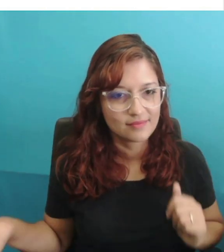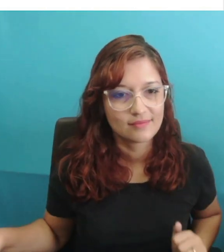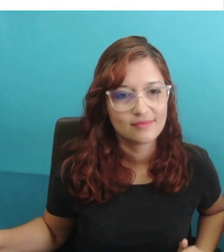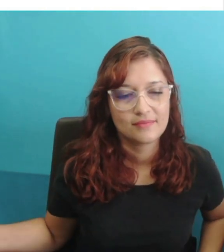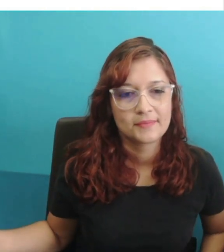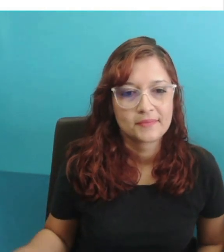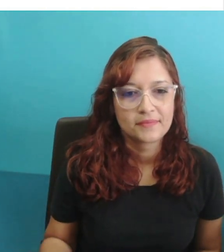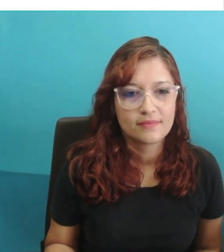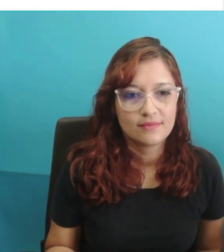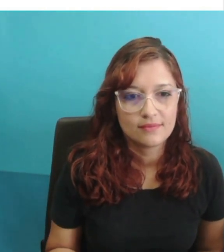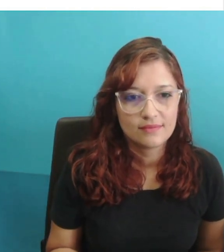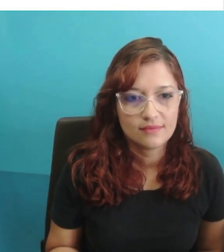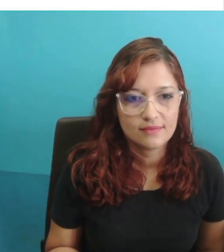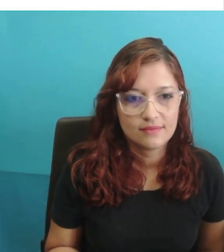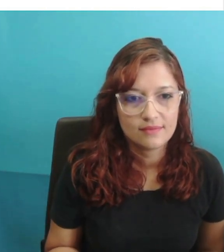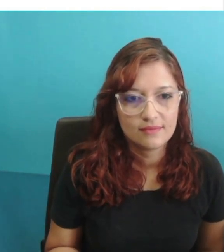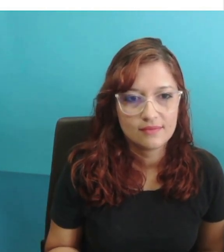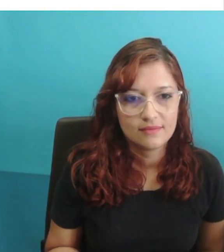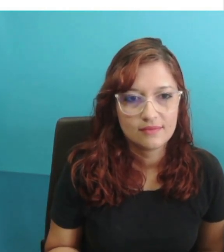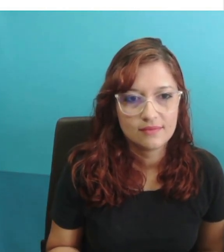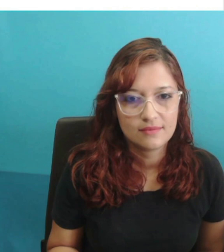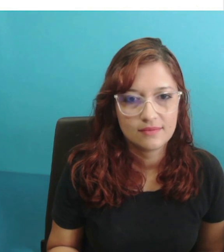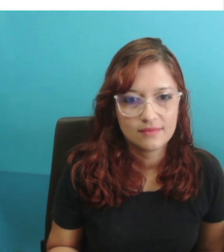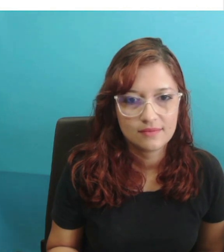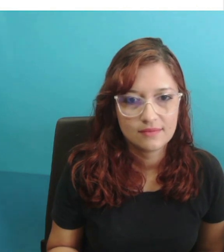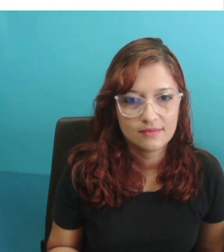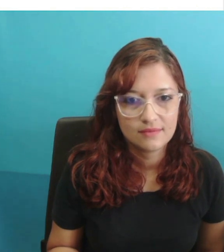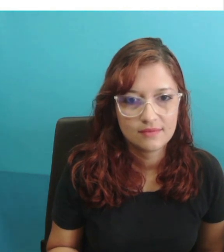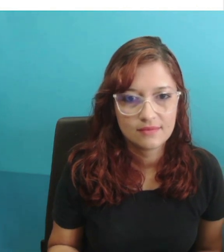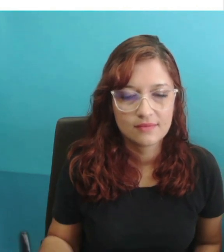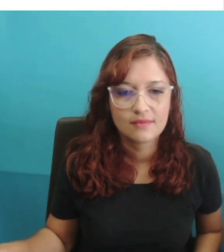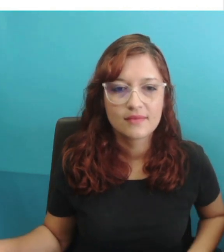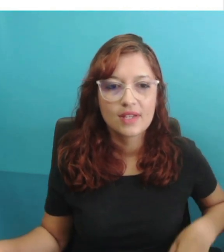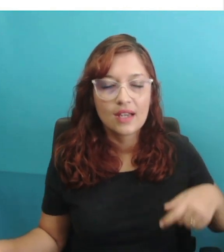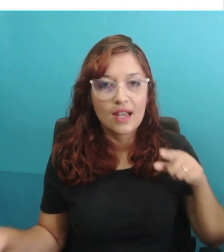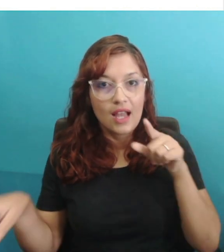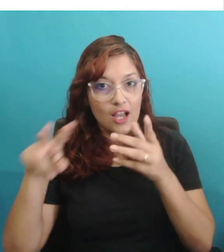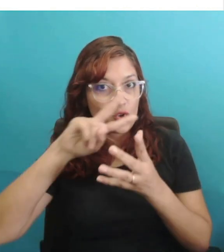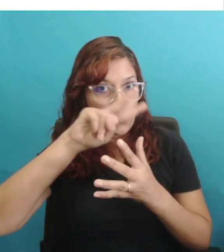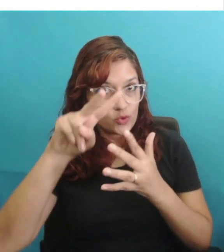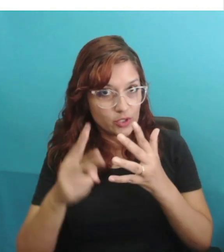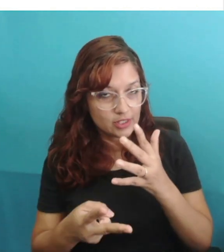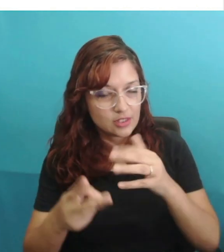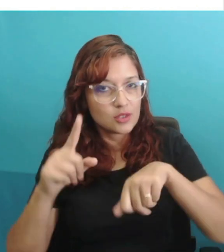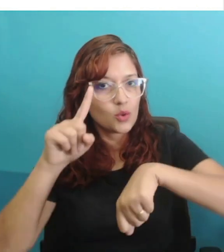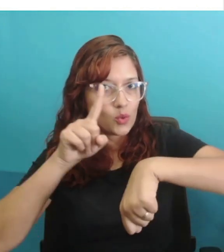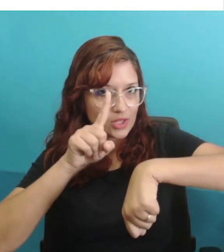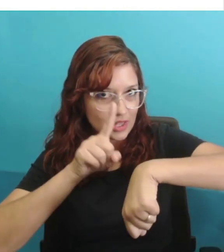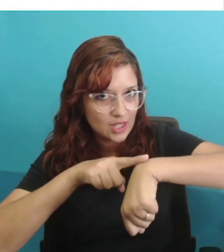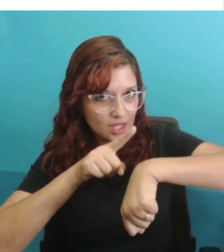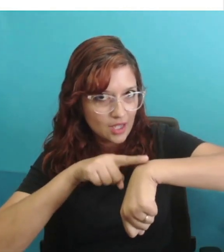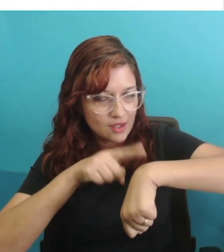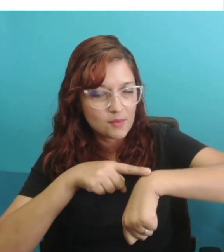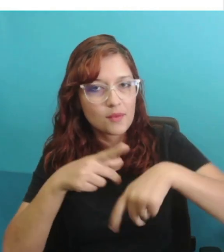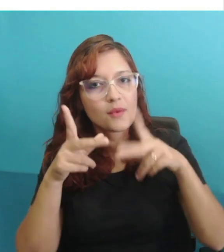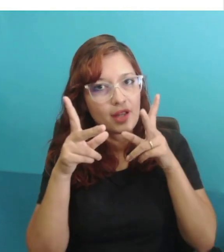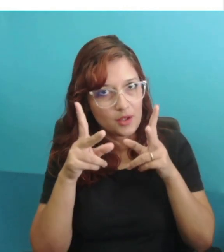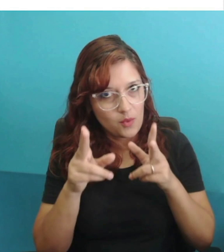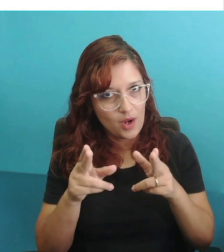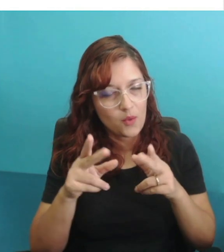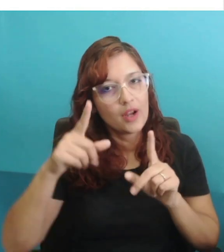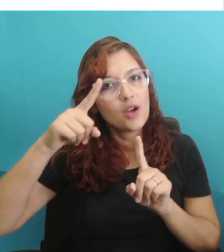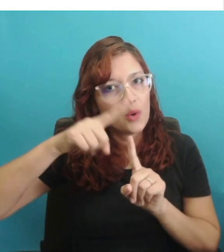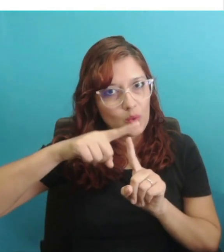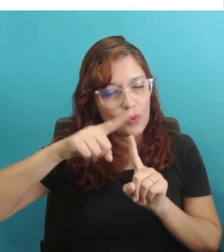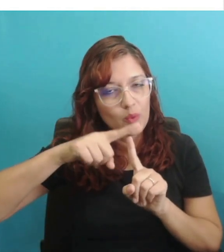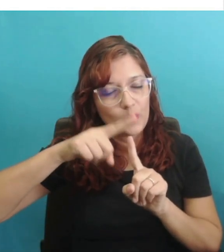Mas vamos ver, veja que os 2 pertencem ao mesmo tempo. Tempo verbal, entendeu? Eles